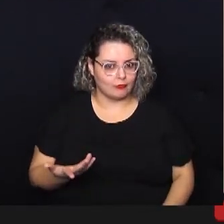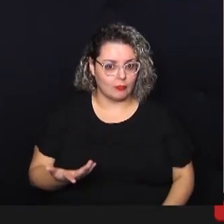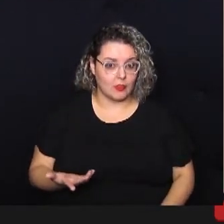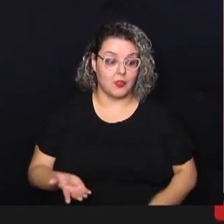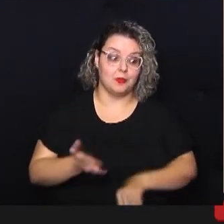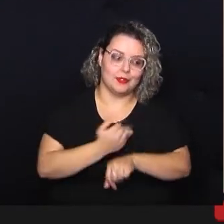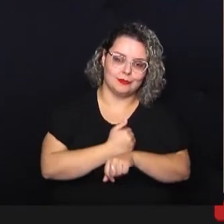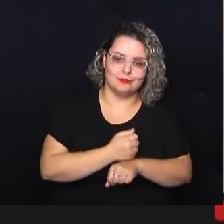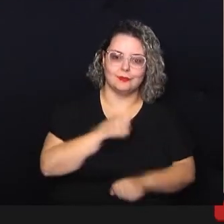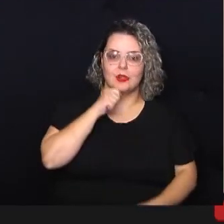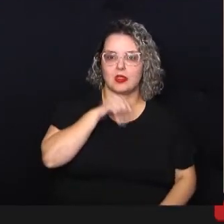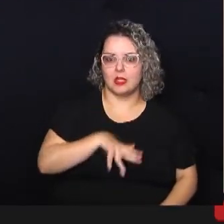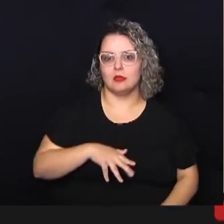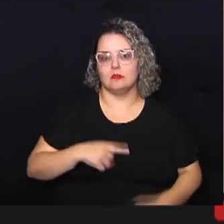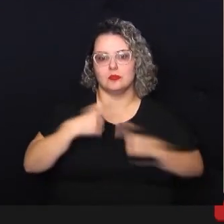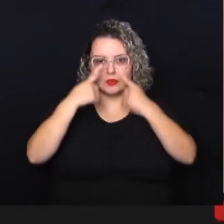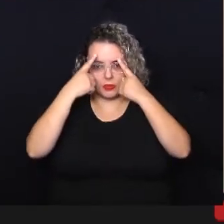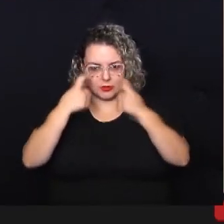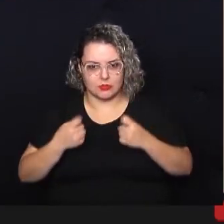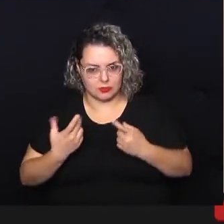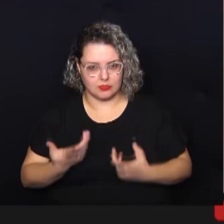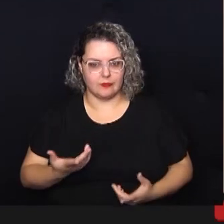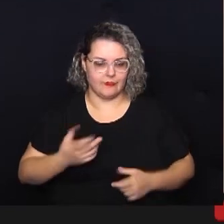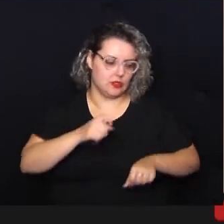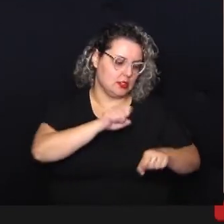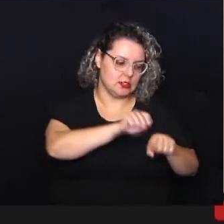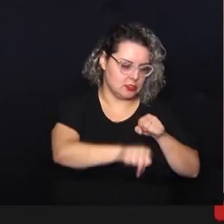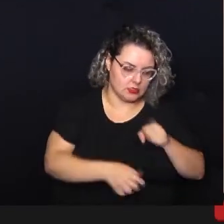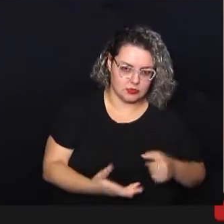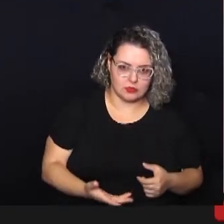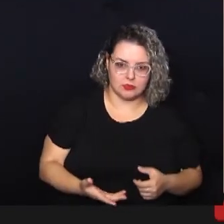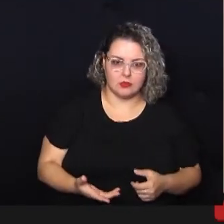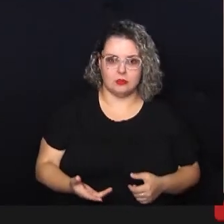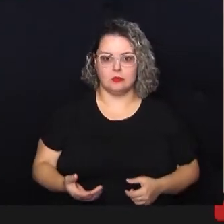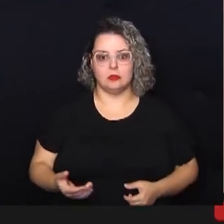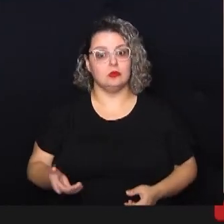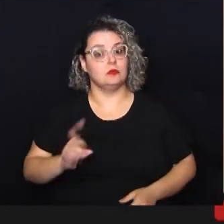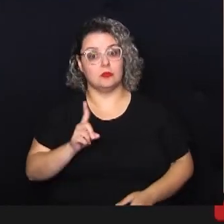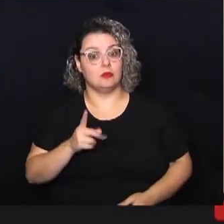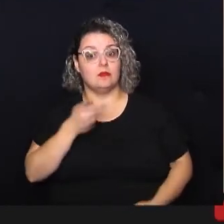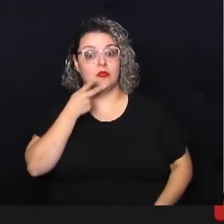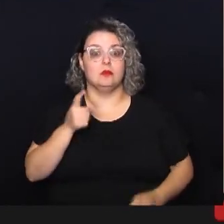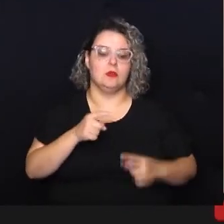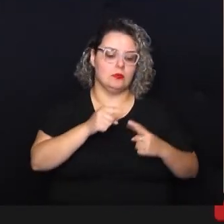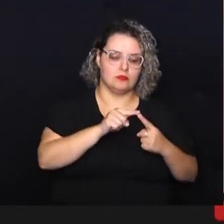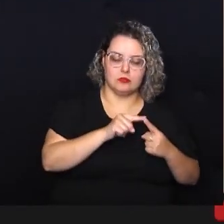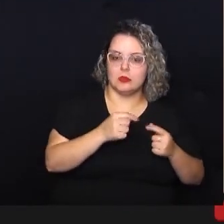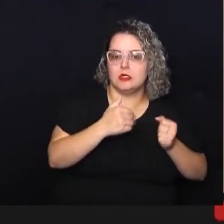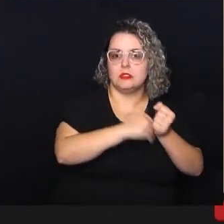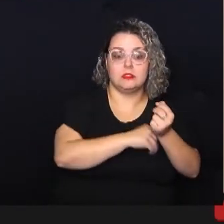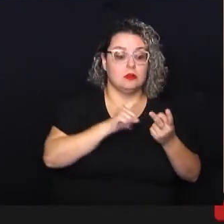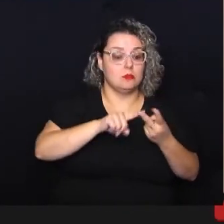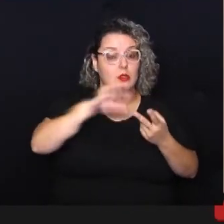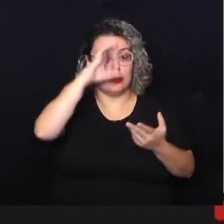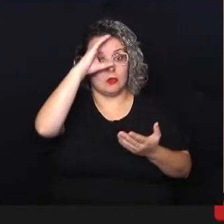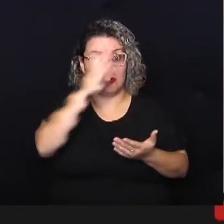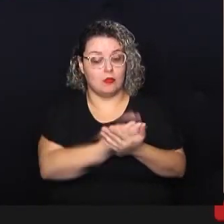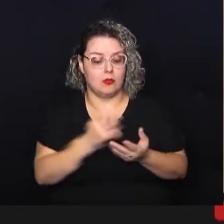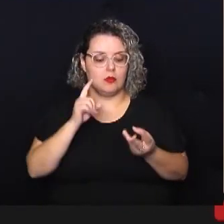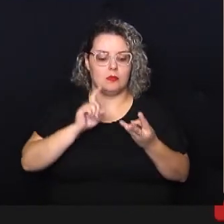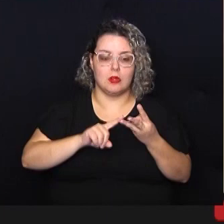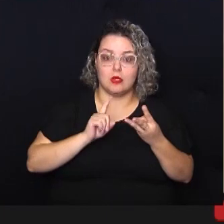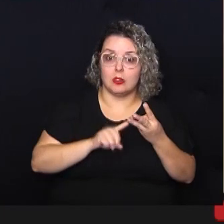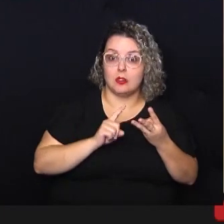falar, abuso sexual é isso, cuidado. Não, tem coisas que você precisa falar antes. Você vai falar sobre segredos, você vai falar sobre pessoas de confiança, você vai falar